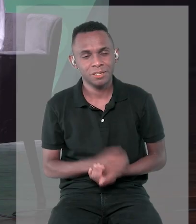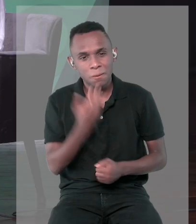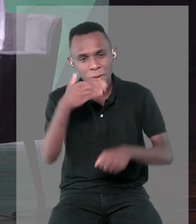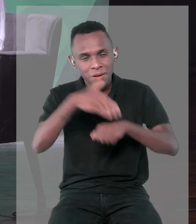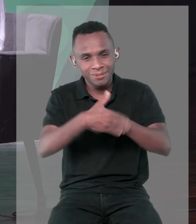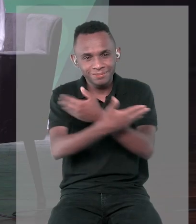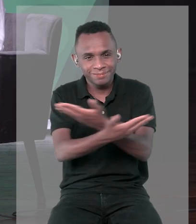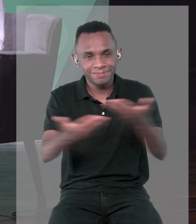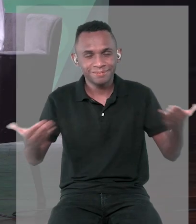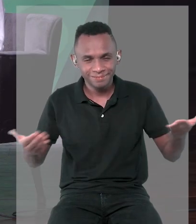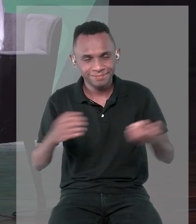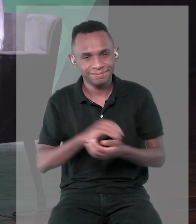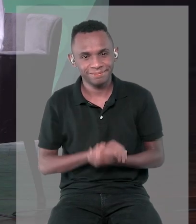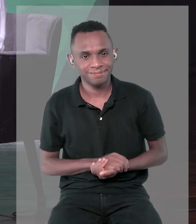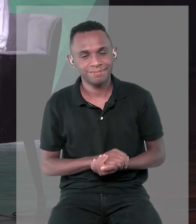Bem, gente, boa noite.